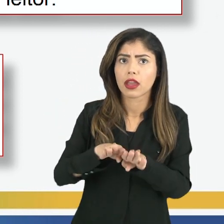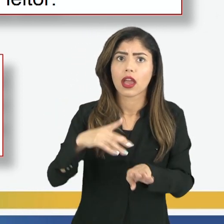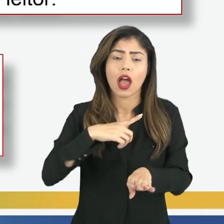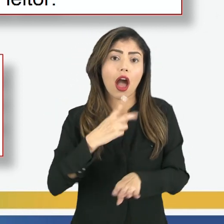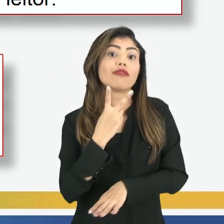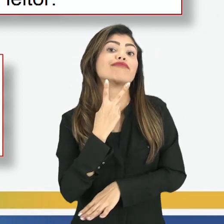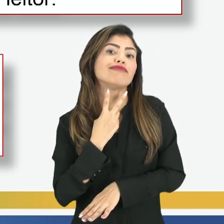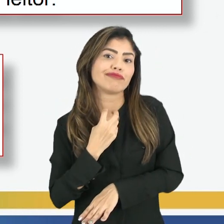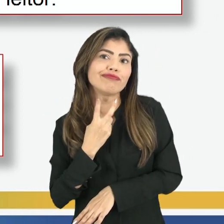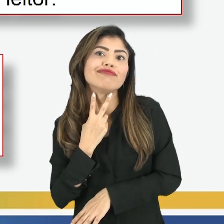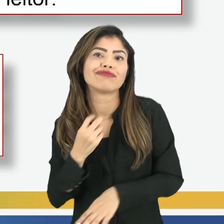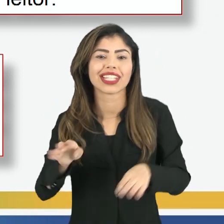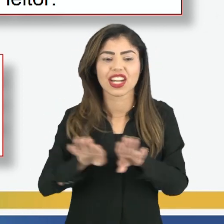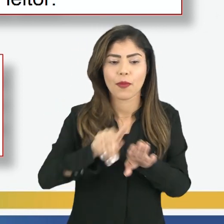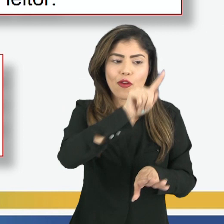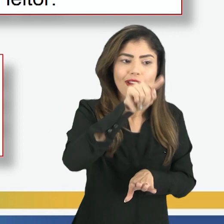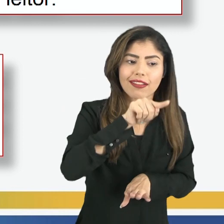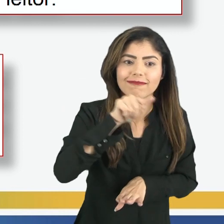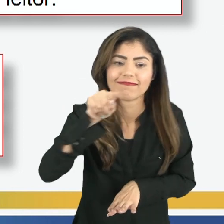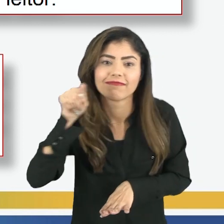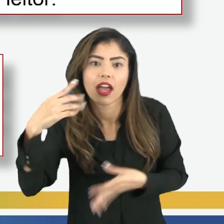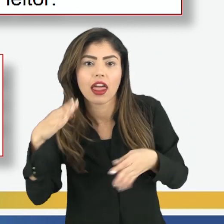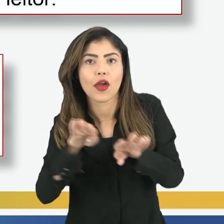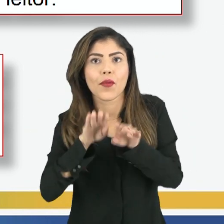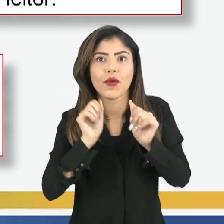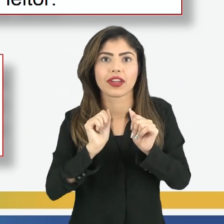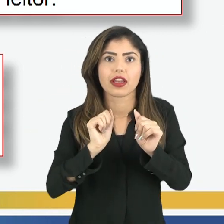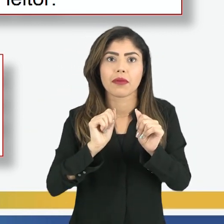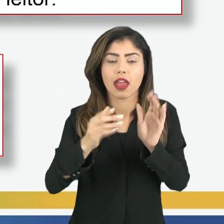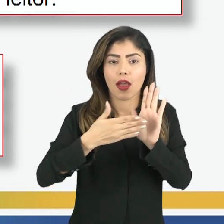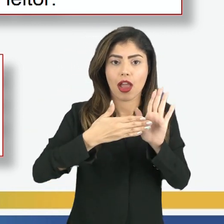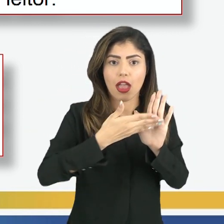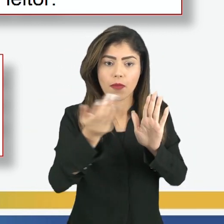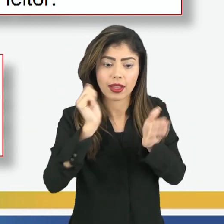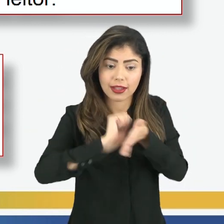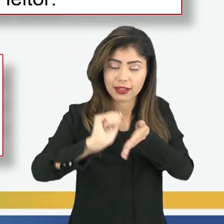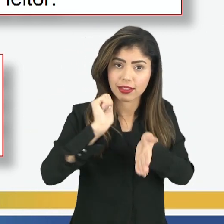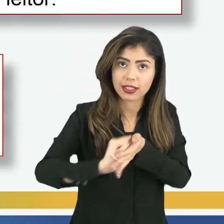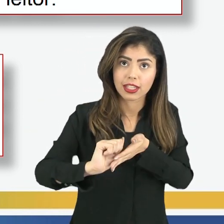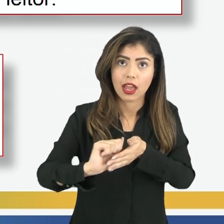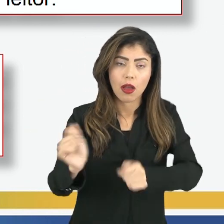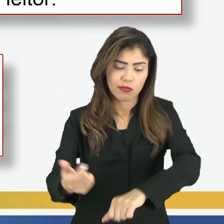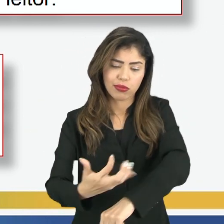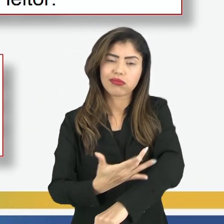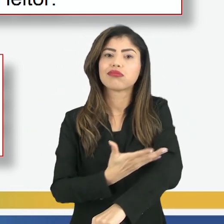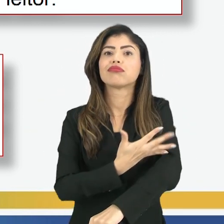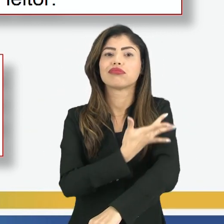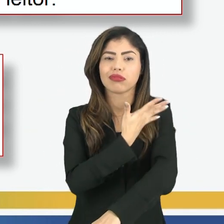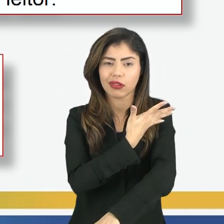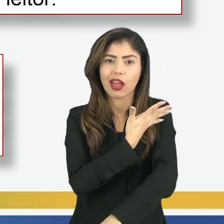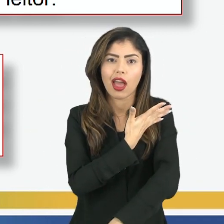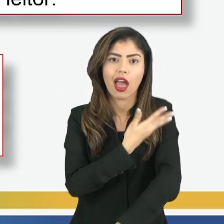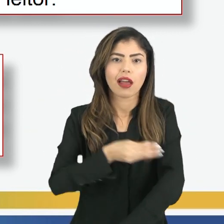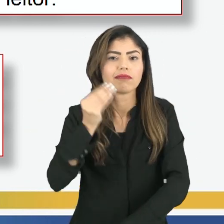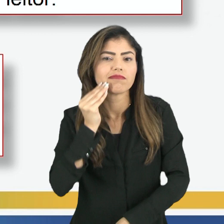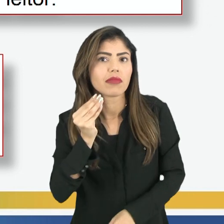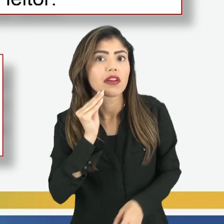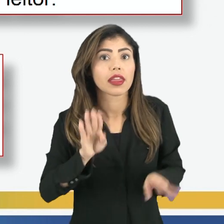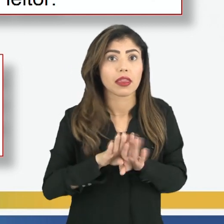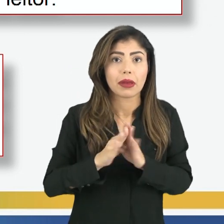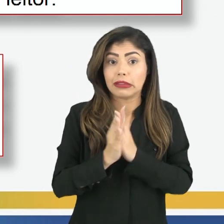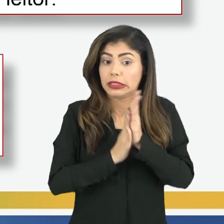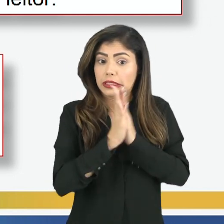da voz, os sinais de pontuação reproduzem na escrita nossas emoções, intenções e